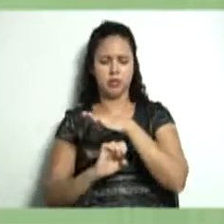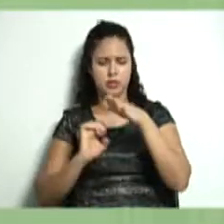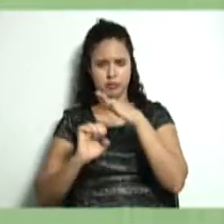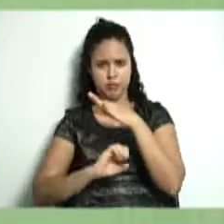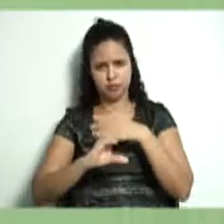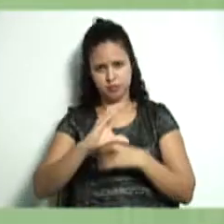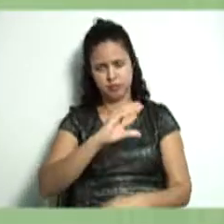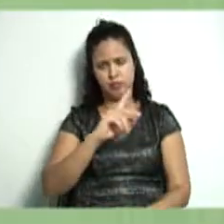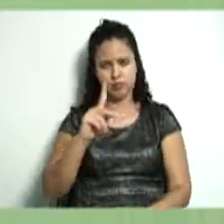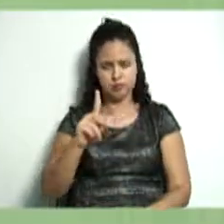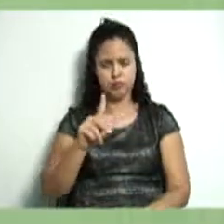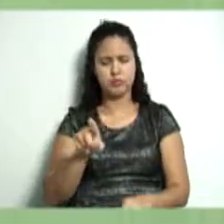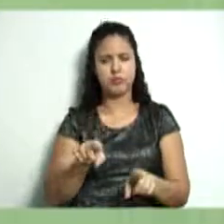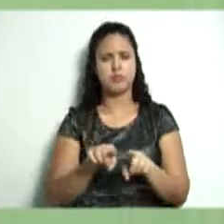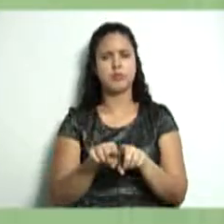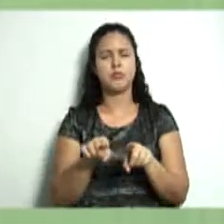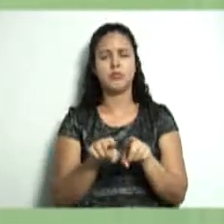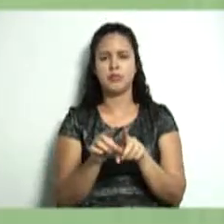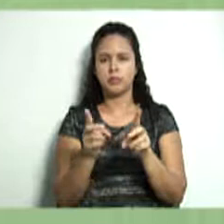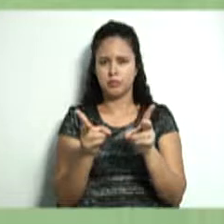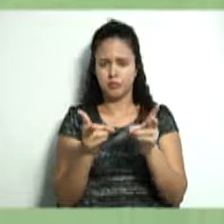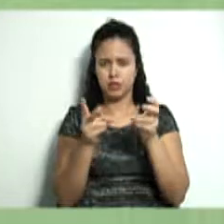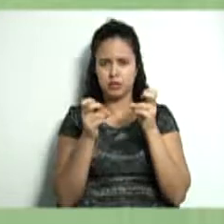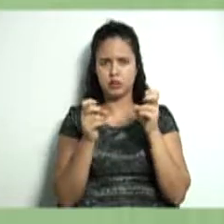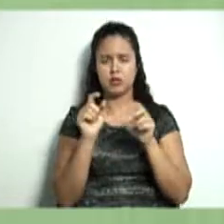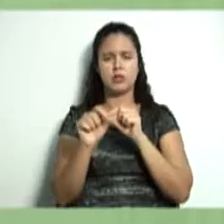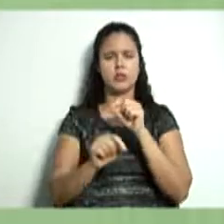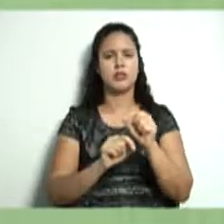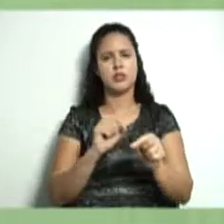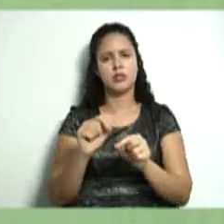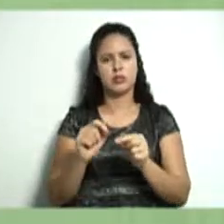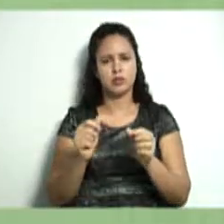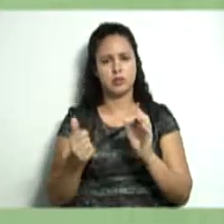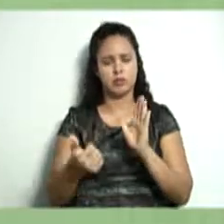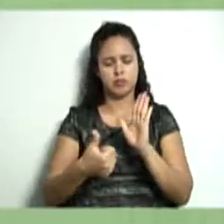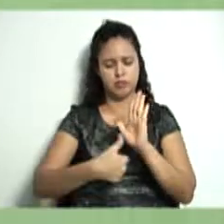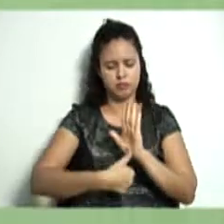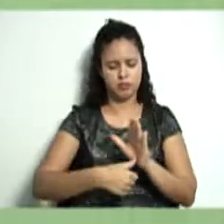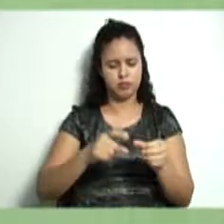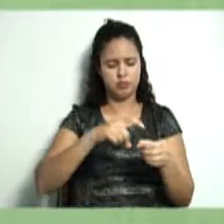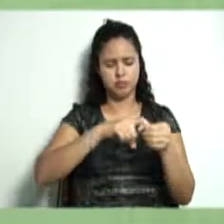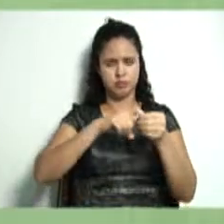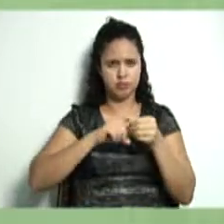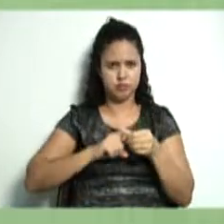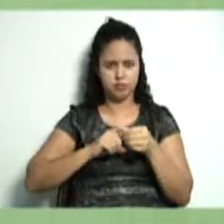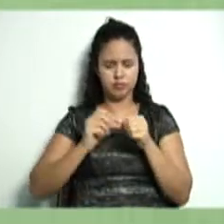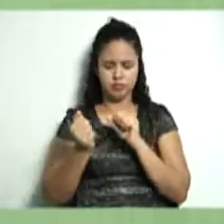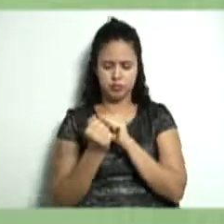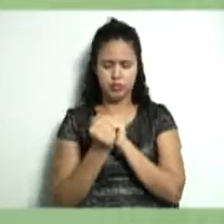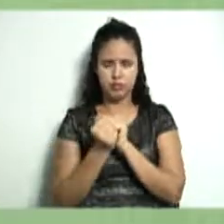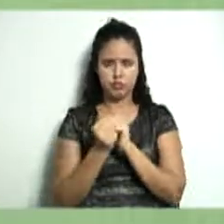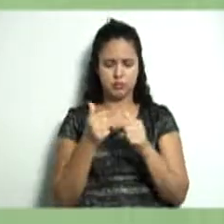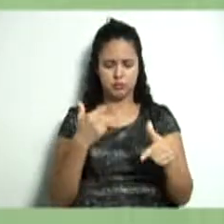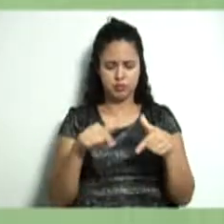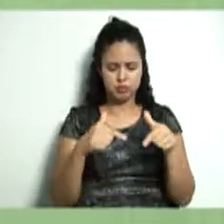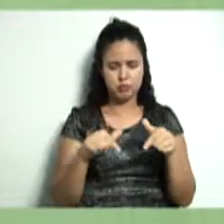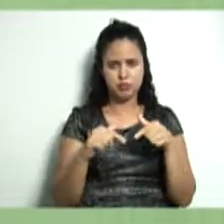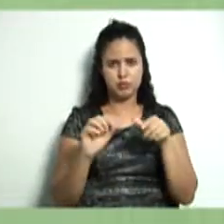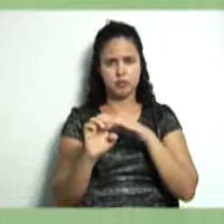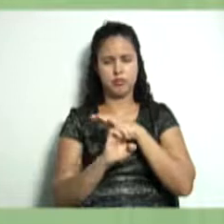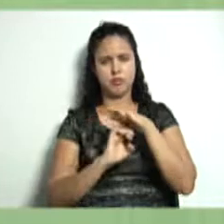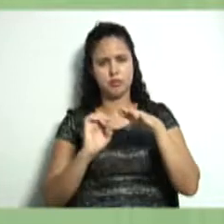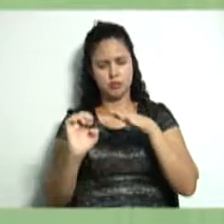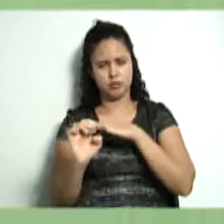cooperativa. E aqui a gente já trabalha também com esse associado e a empresa. Esses elementos